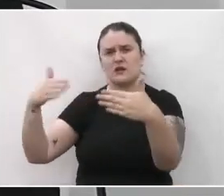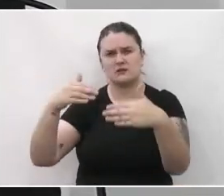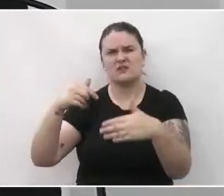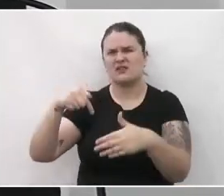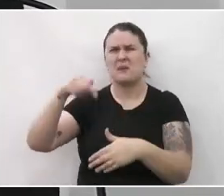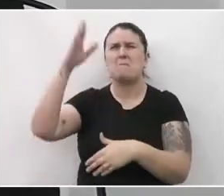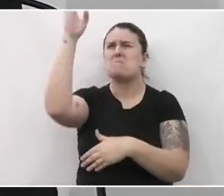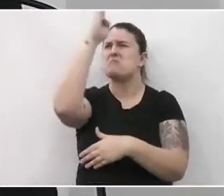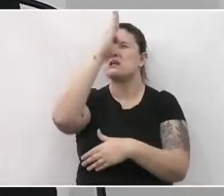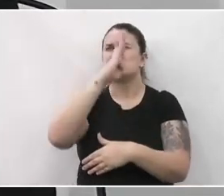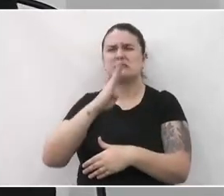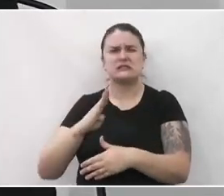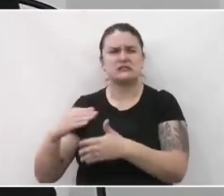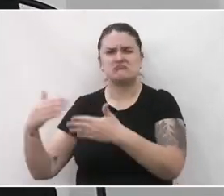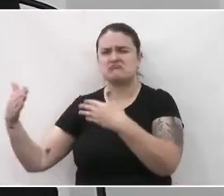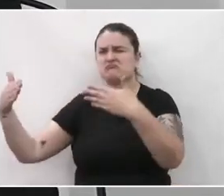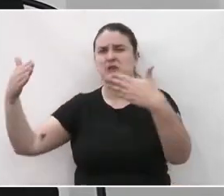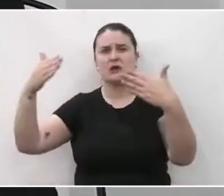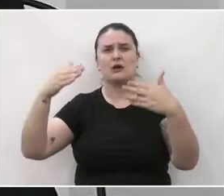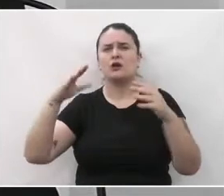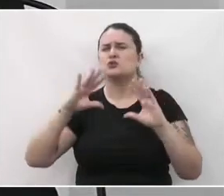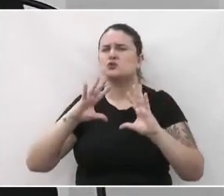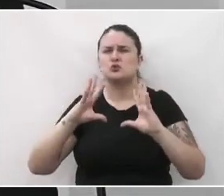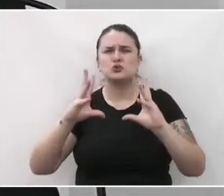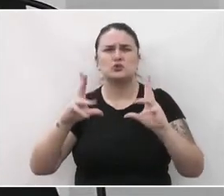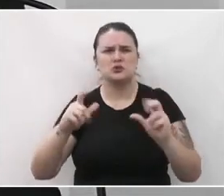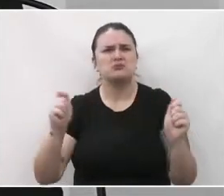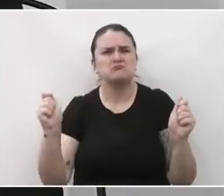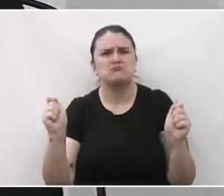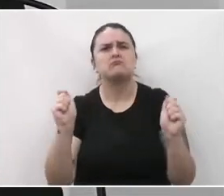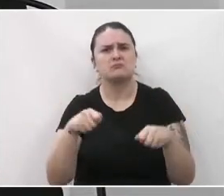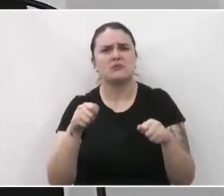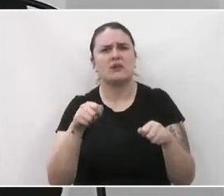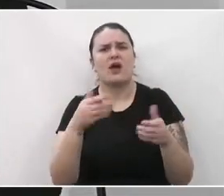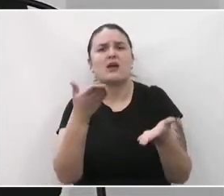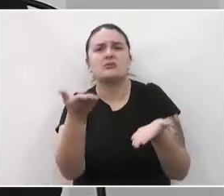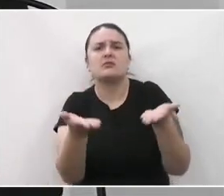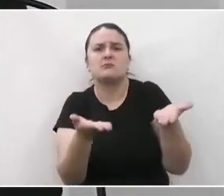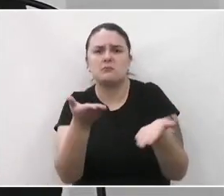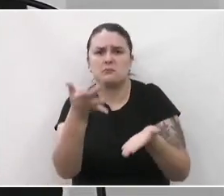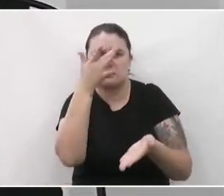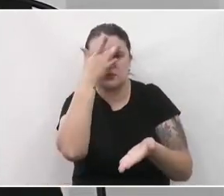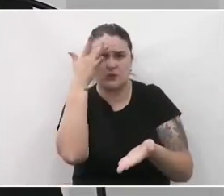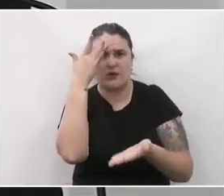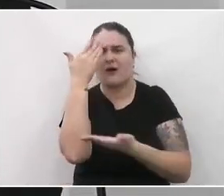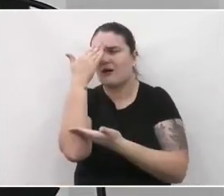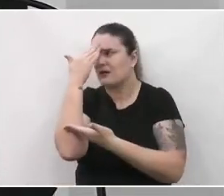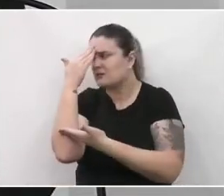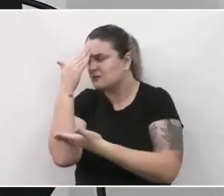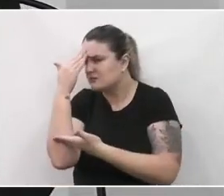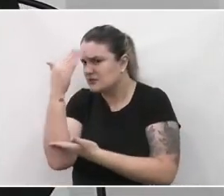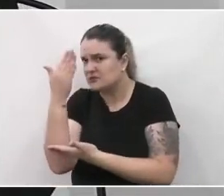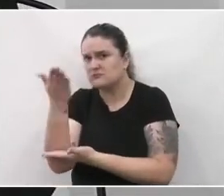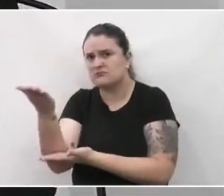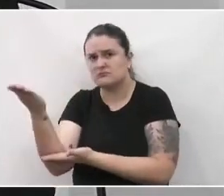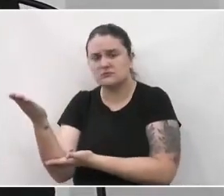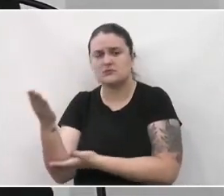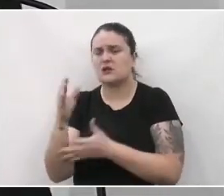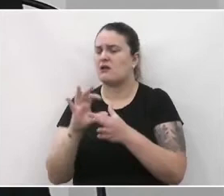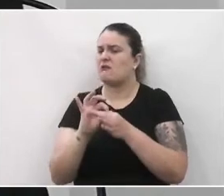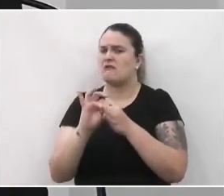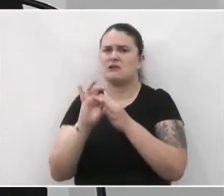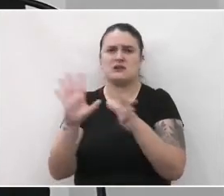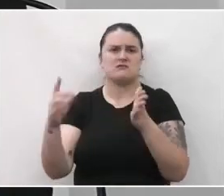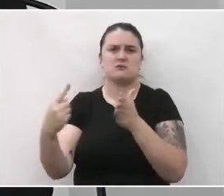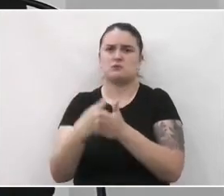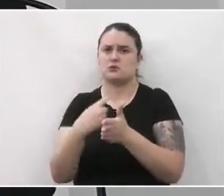Brasil inteiro, todos estão dispostos a atender as pessoas, né? Então eu agradeço mais uma vez, me deixo à